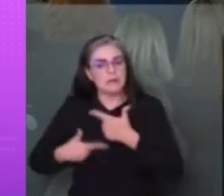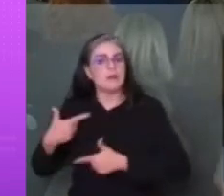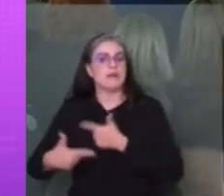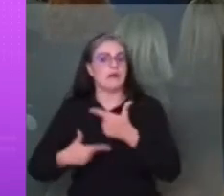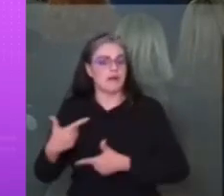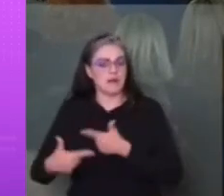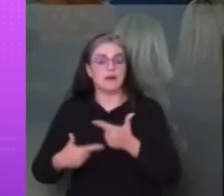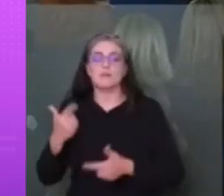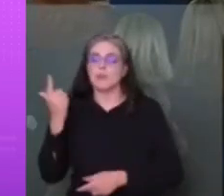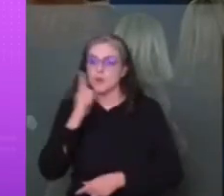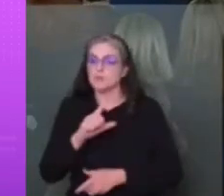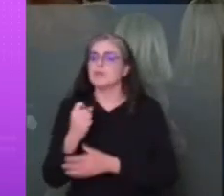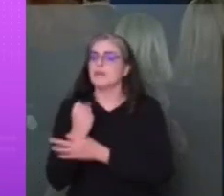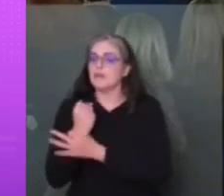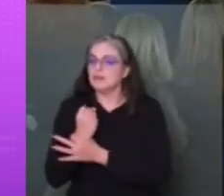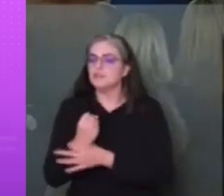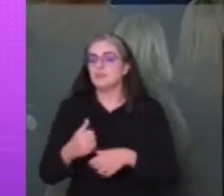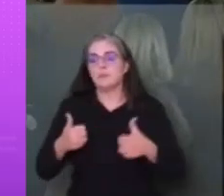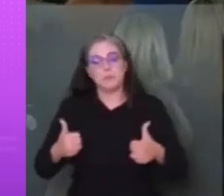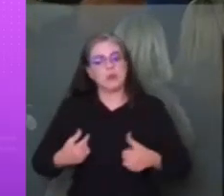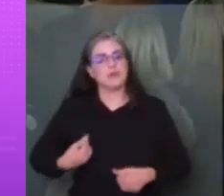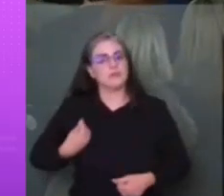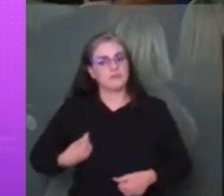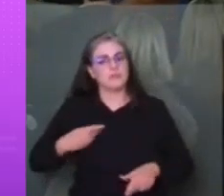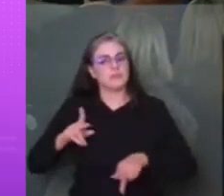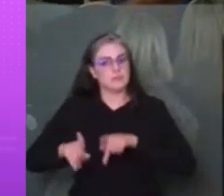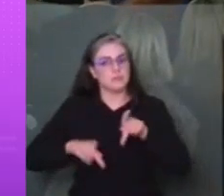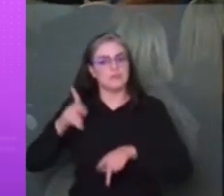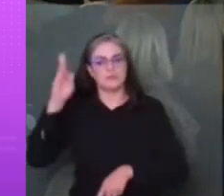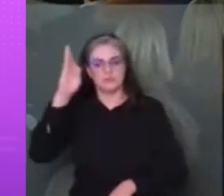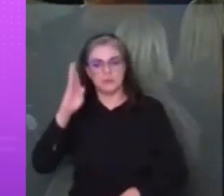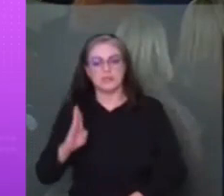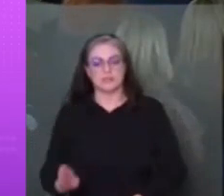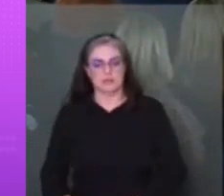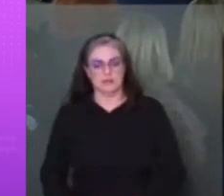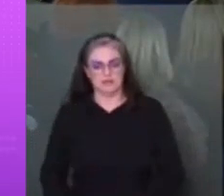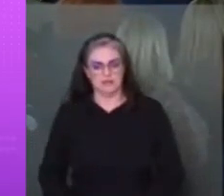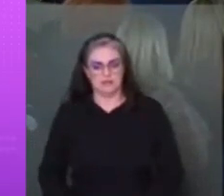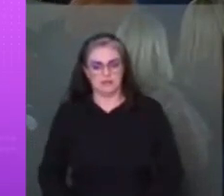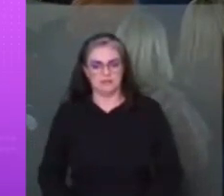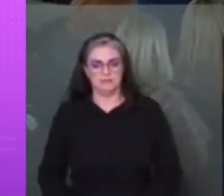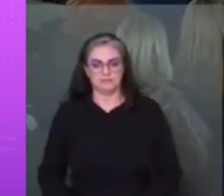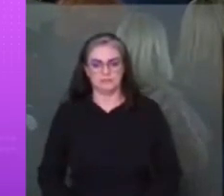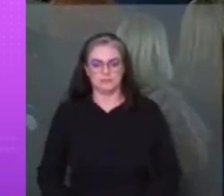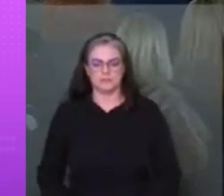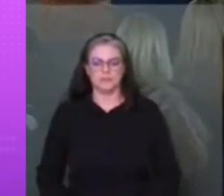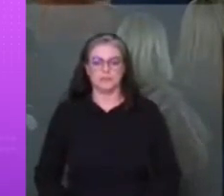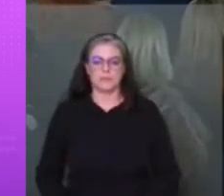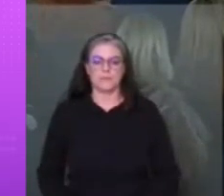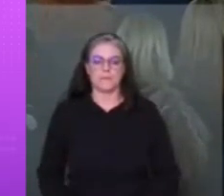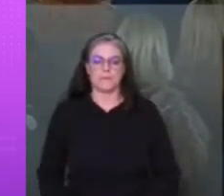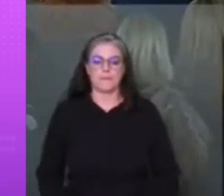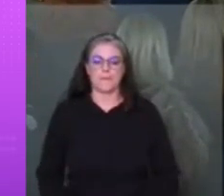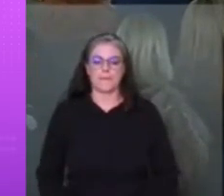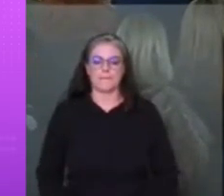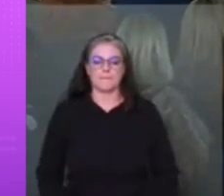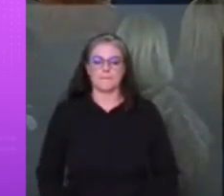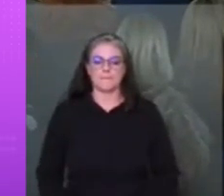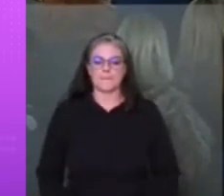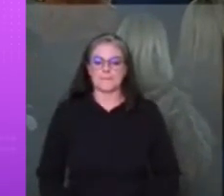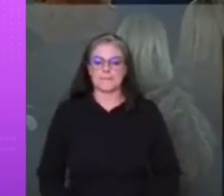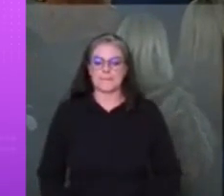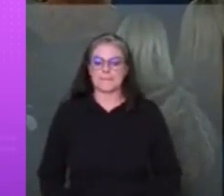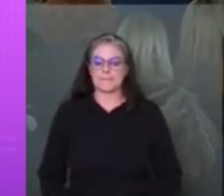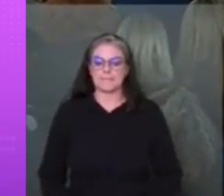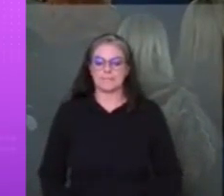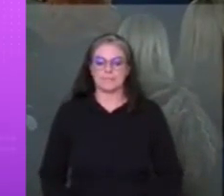da história, na régua da história. A gente tem que esperar um pouco mais para entender de fato, mas neste momento há elementos que sim, né,